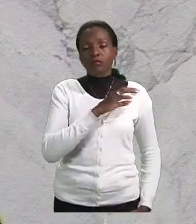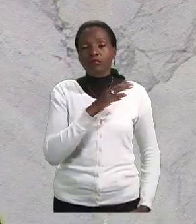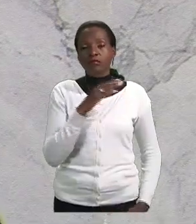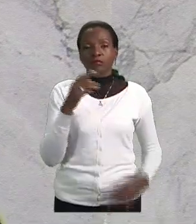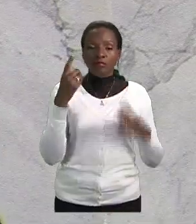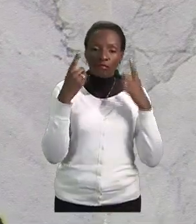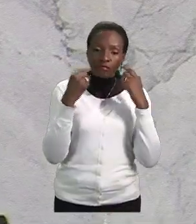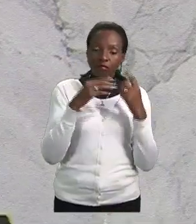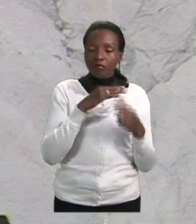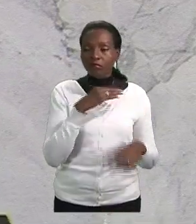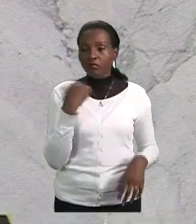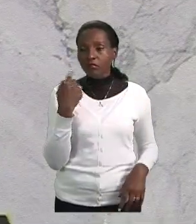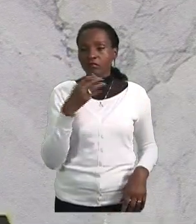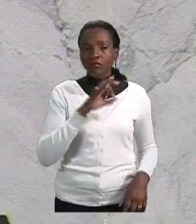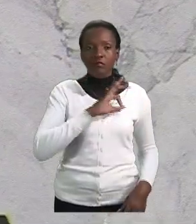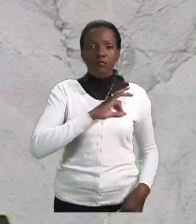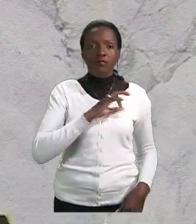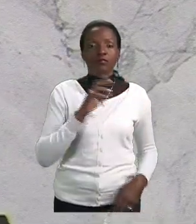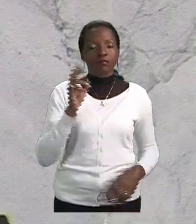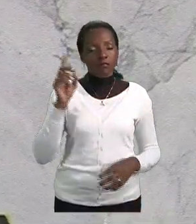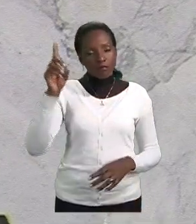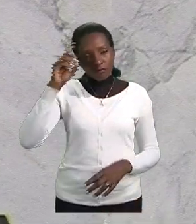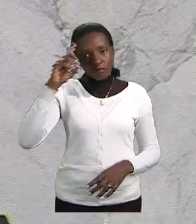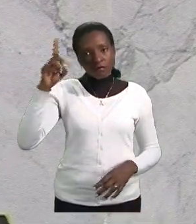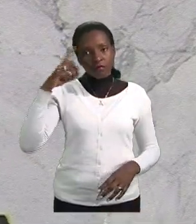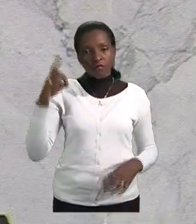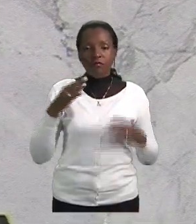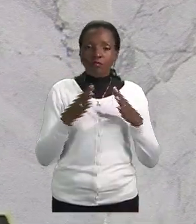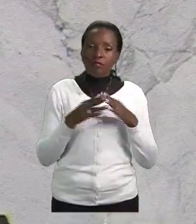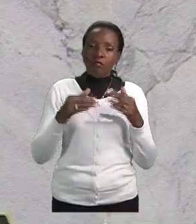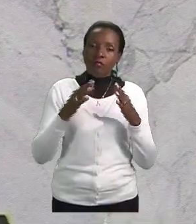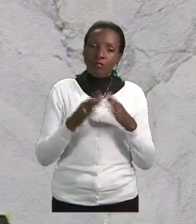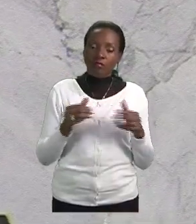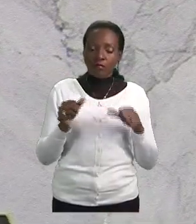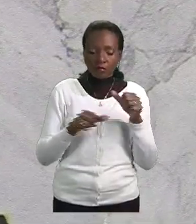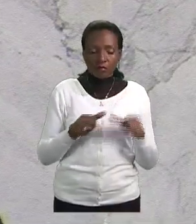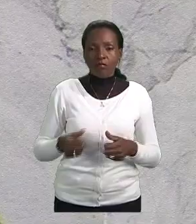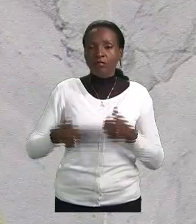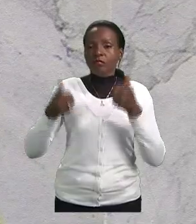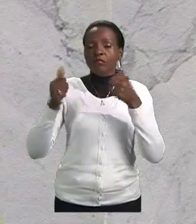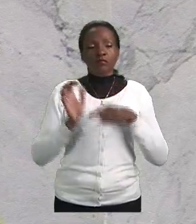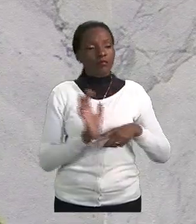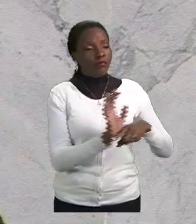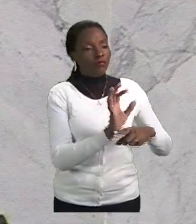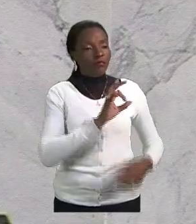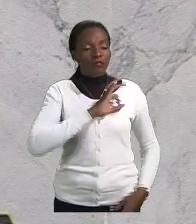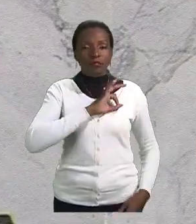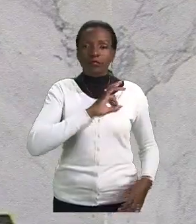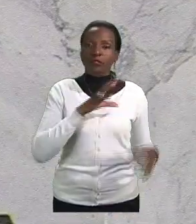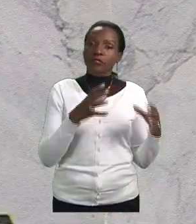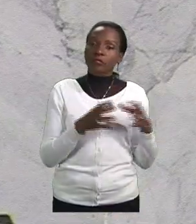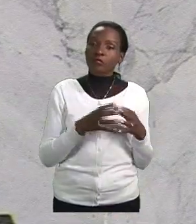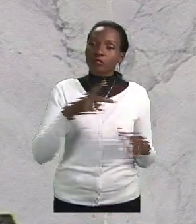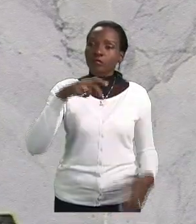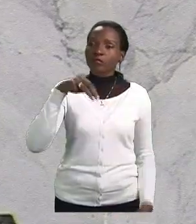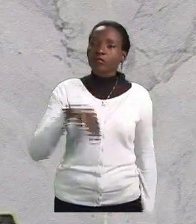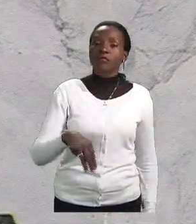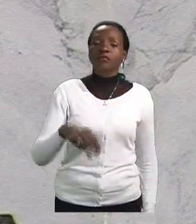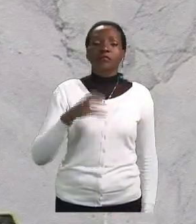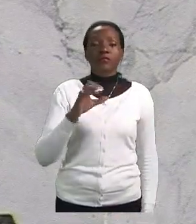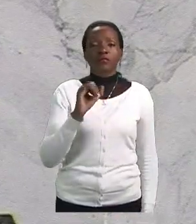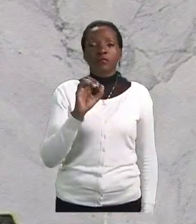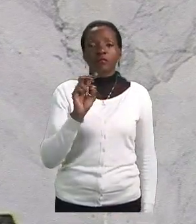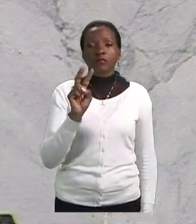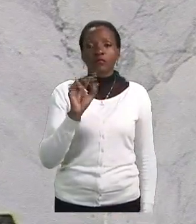reivindicando diariamente melhorias e valorização para os nossos policiais para nossos policiais militares policiais civis